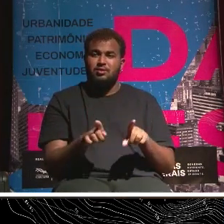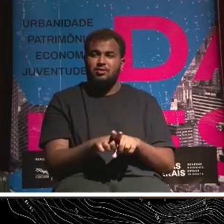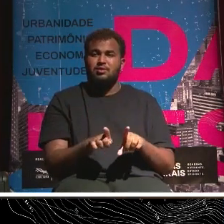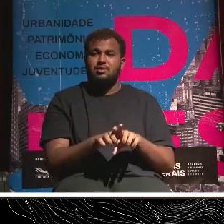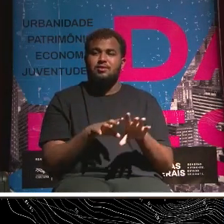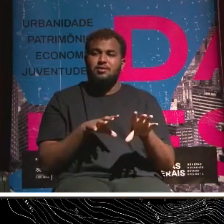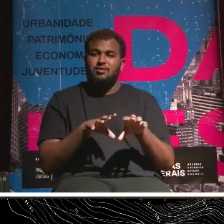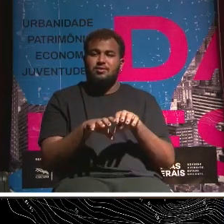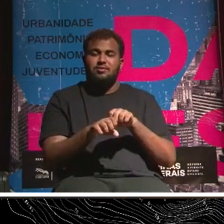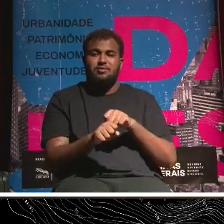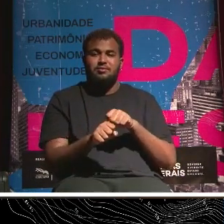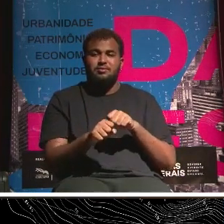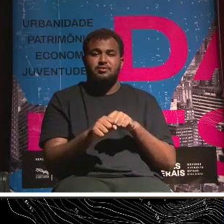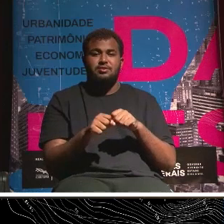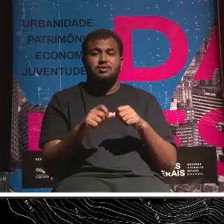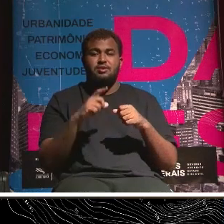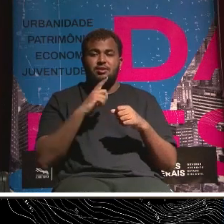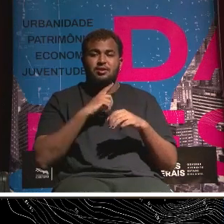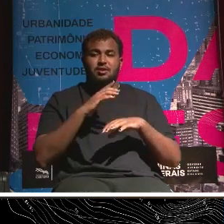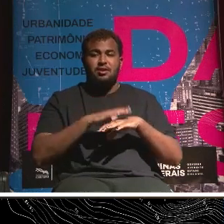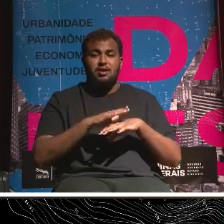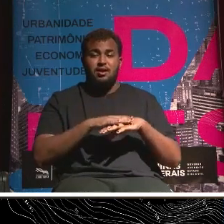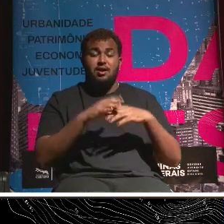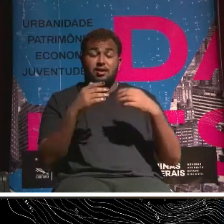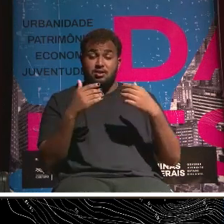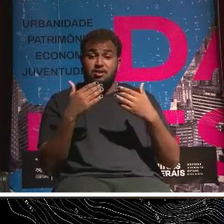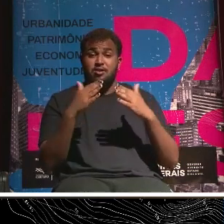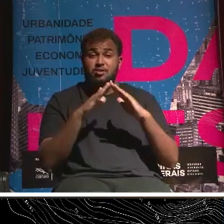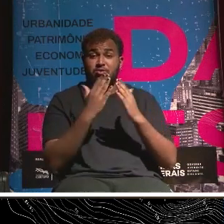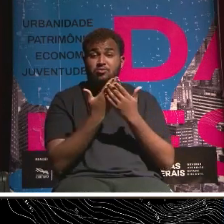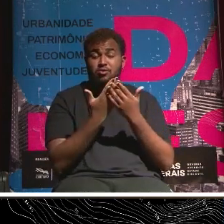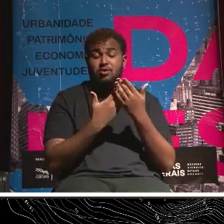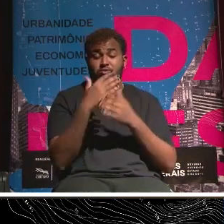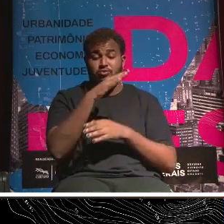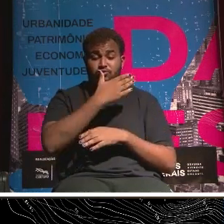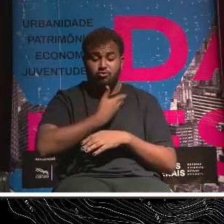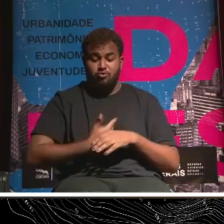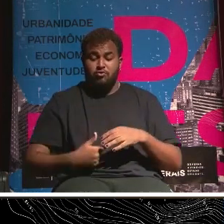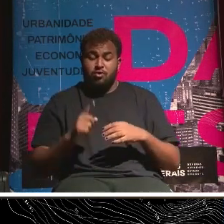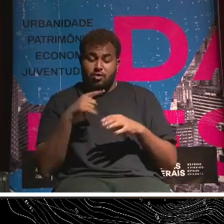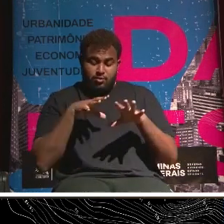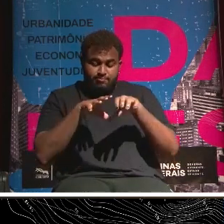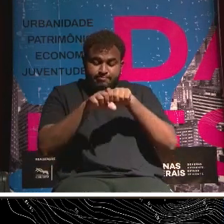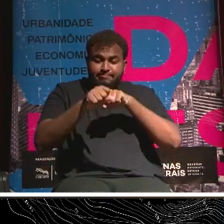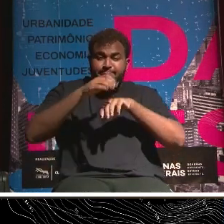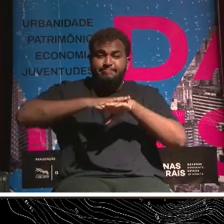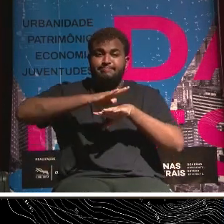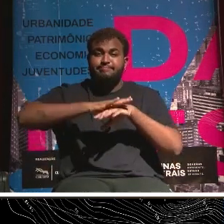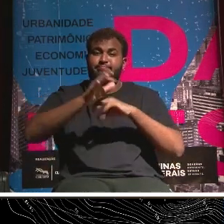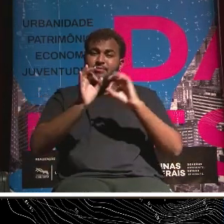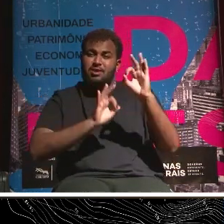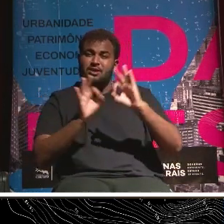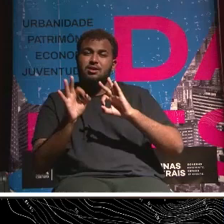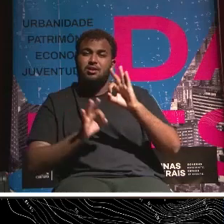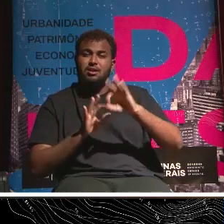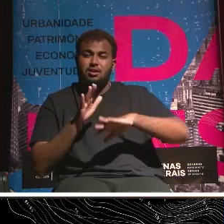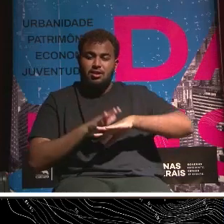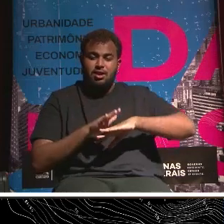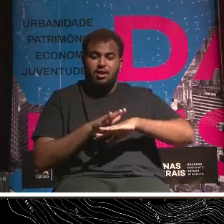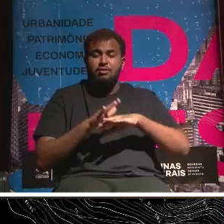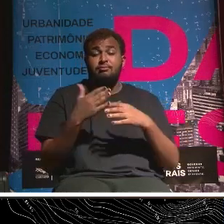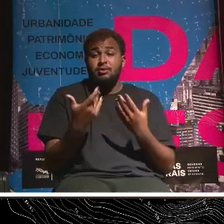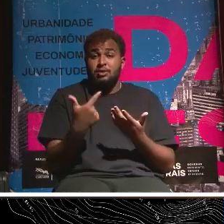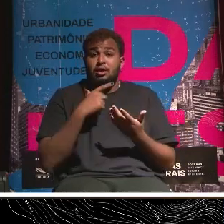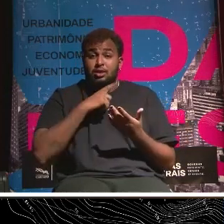para capacitação e para as escolas de governo também. A gente precisa formar os servidores para preparar para isso. Muitos dos problemas de